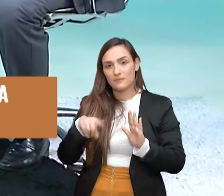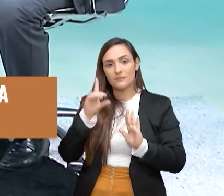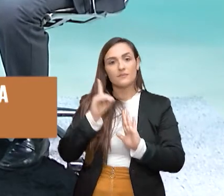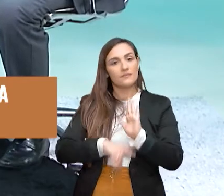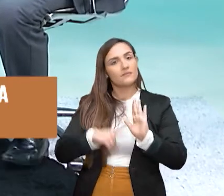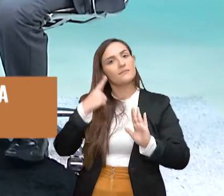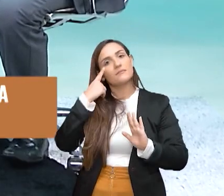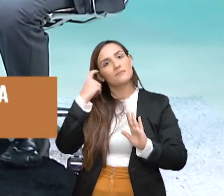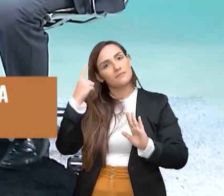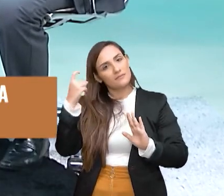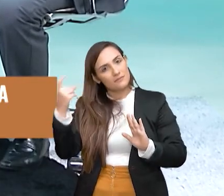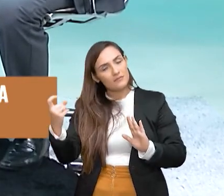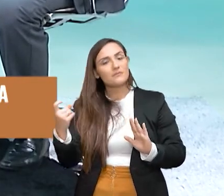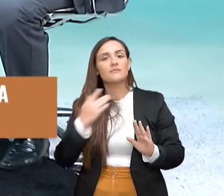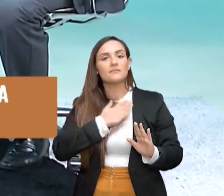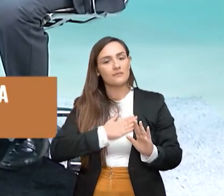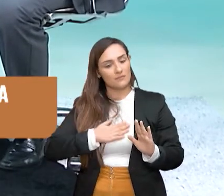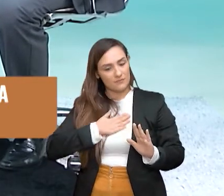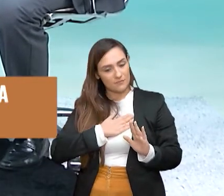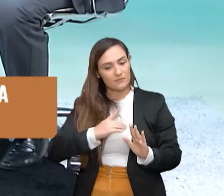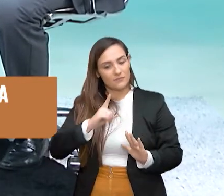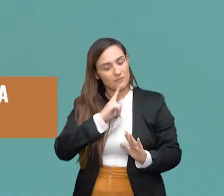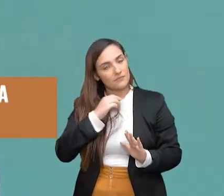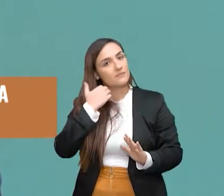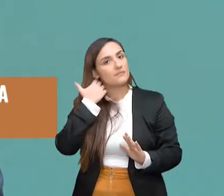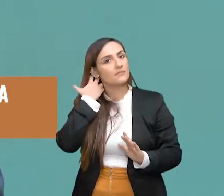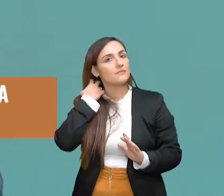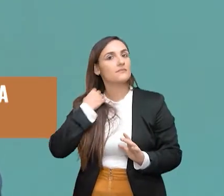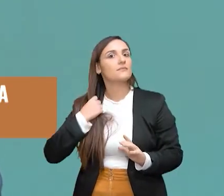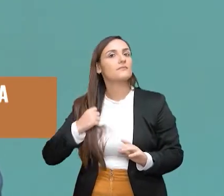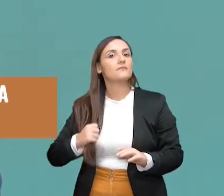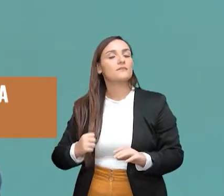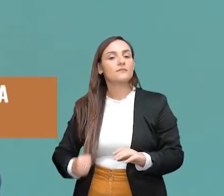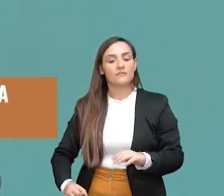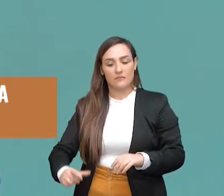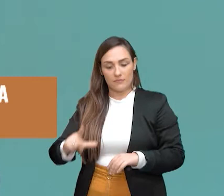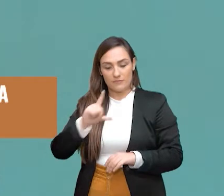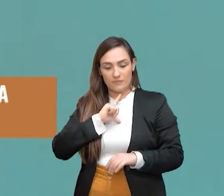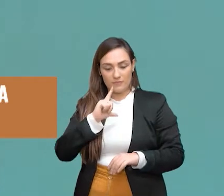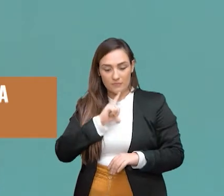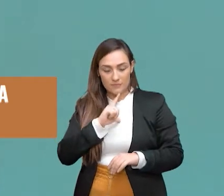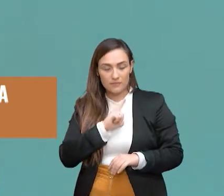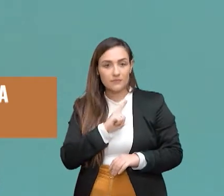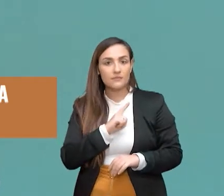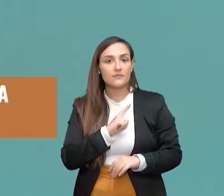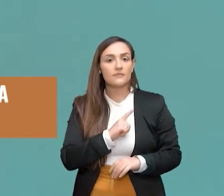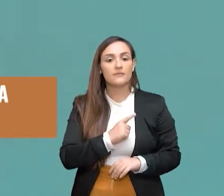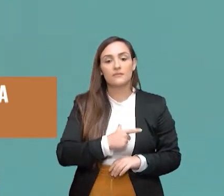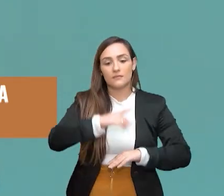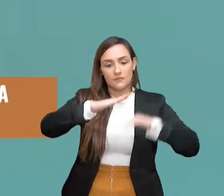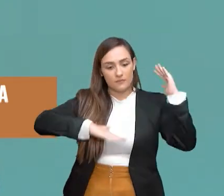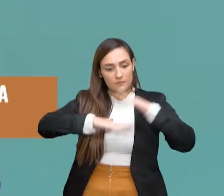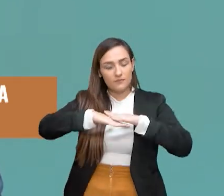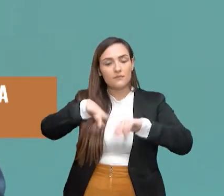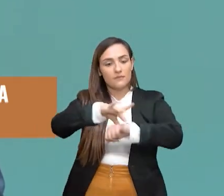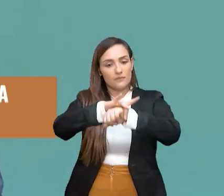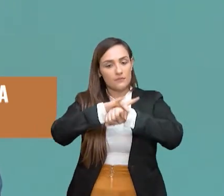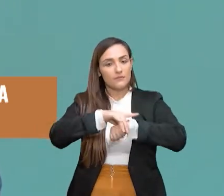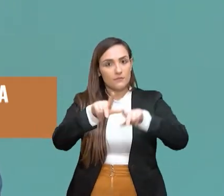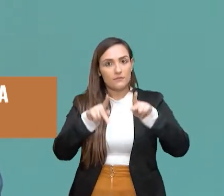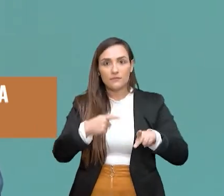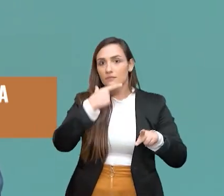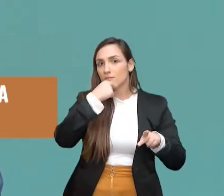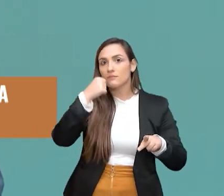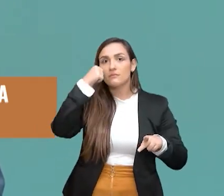muito interessante, muito gratificante, onde defensoras e defensores públicos vão às ruas